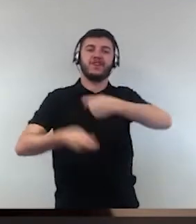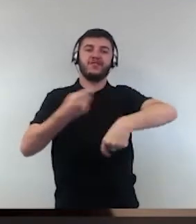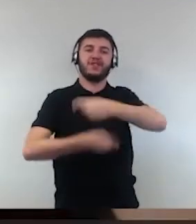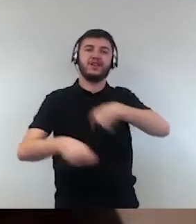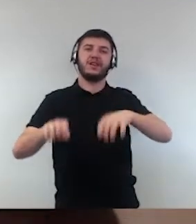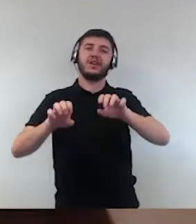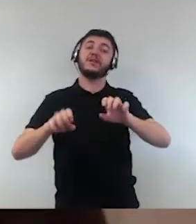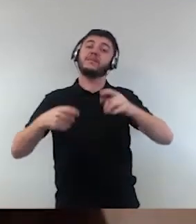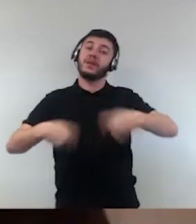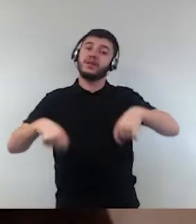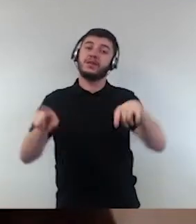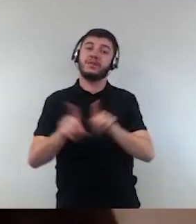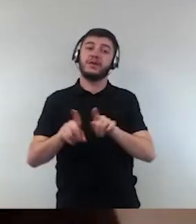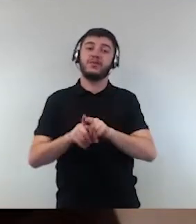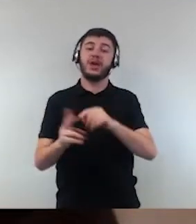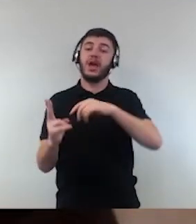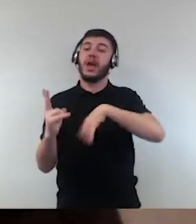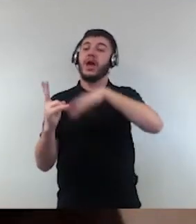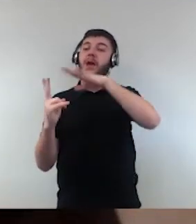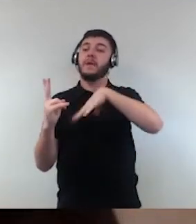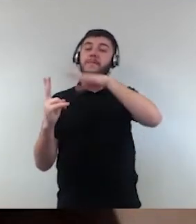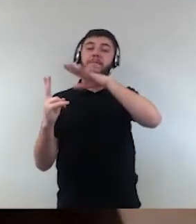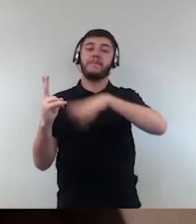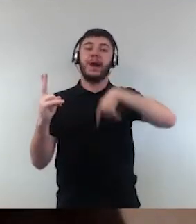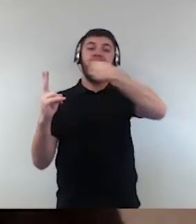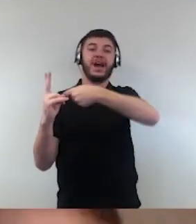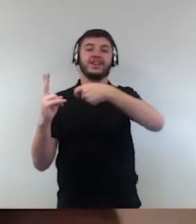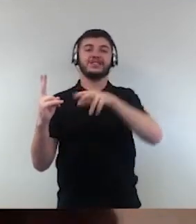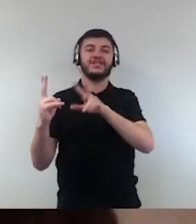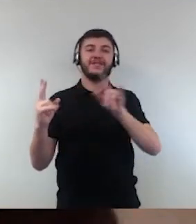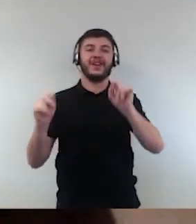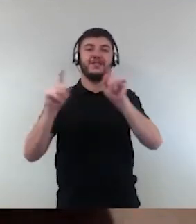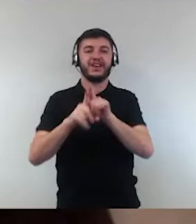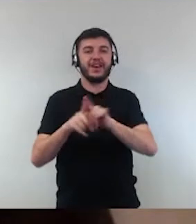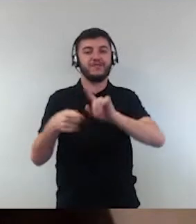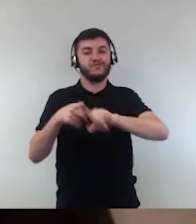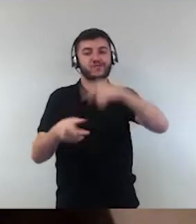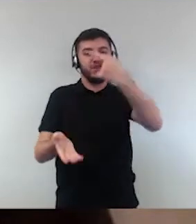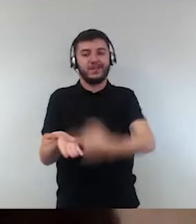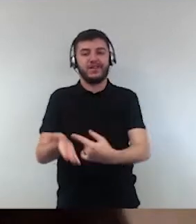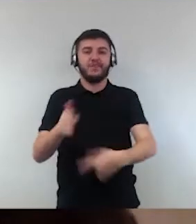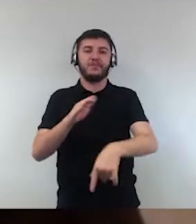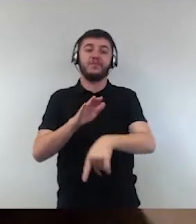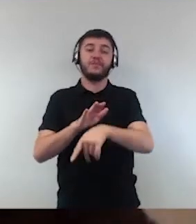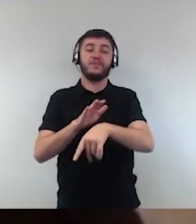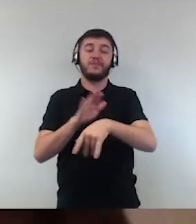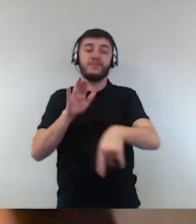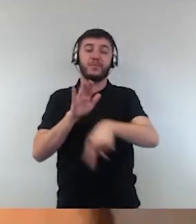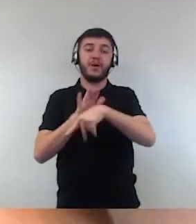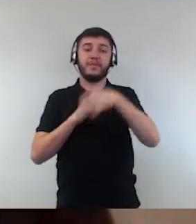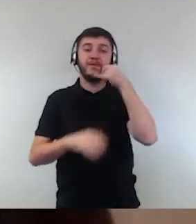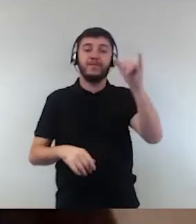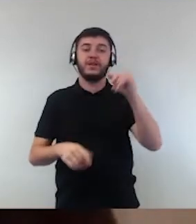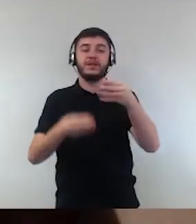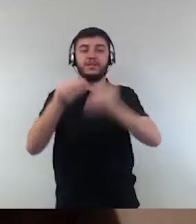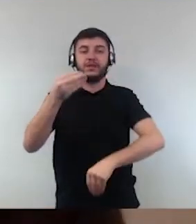as partes saem no prejuízo. No entanto, nós temos um setor elétrico complexo, em que tem-se, com certeza, uma